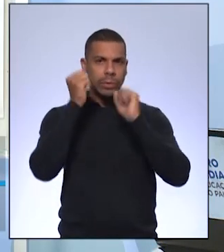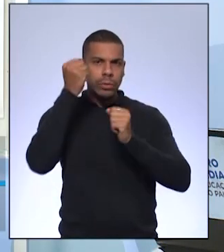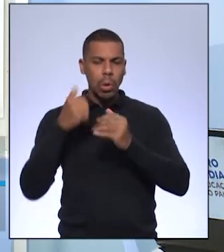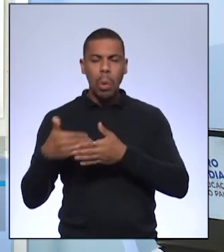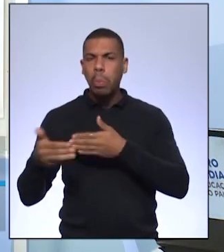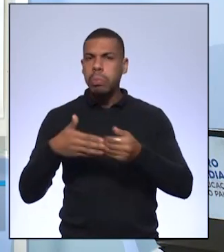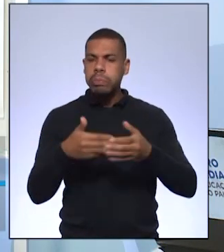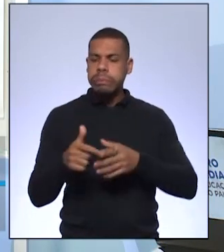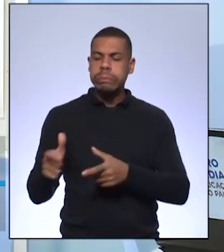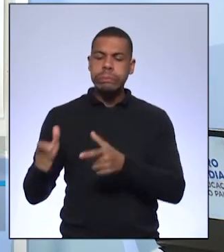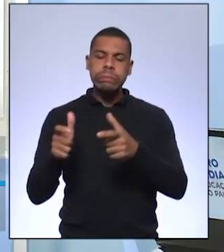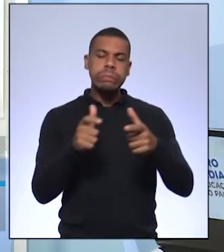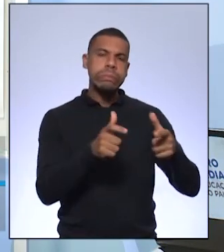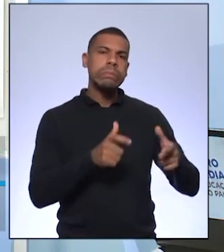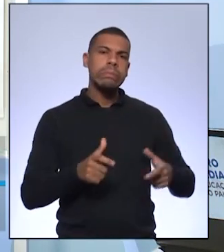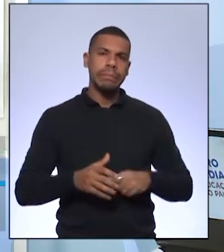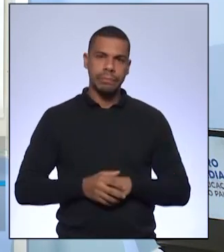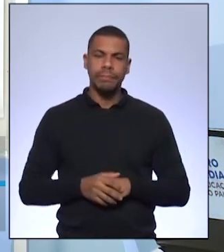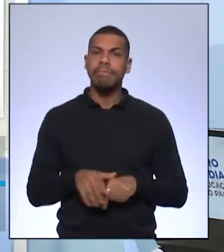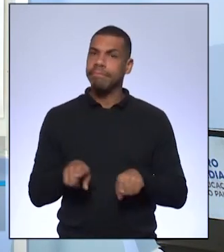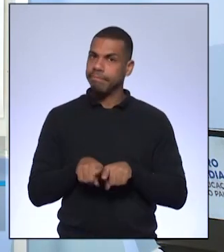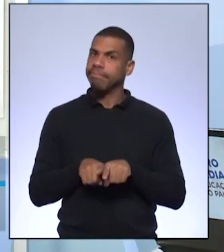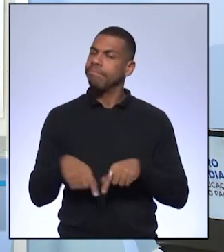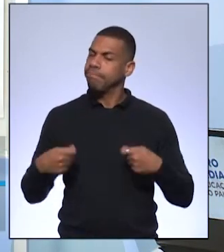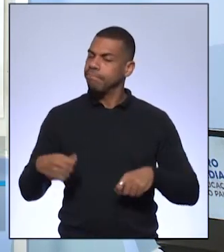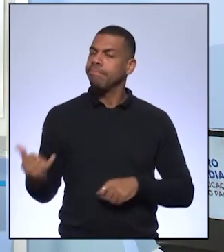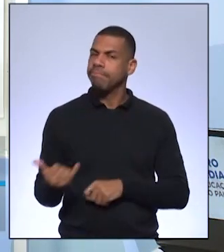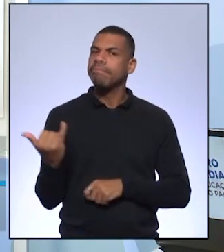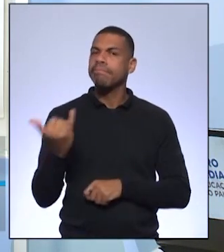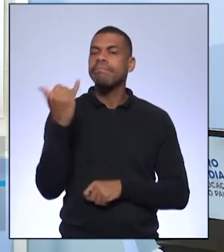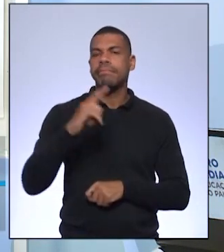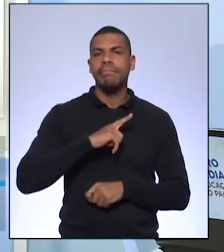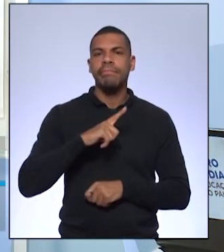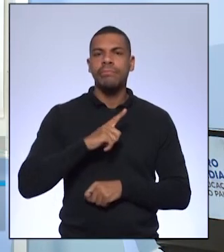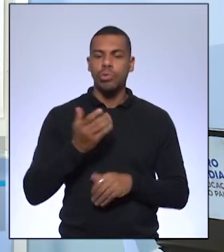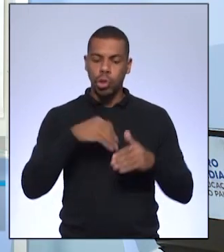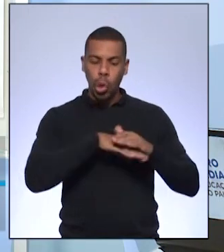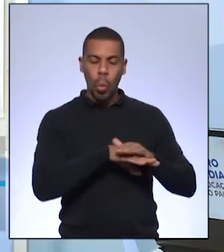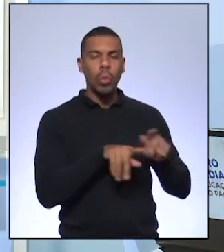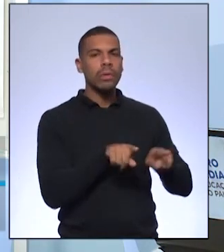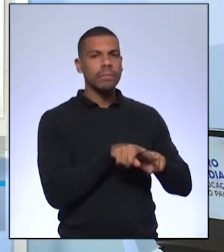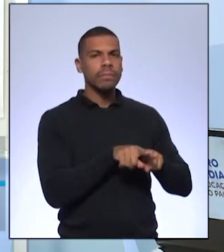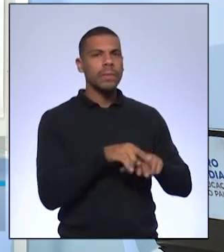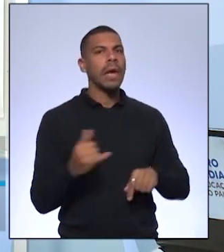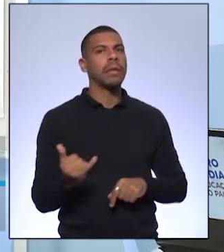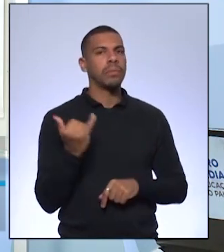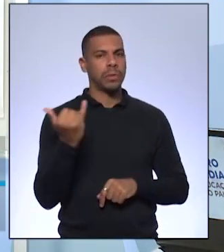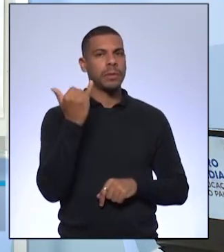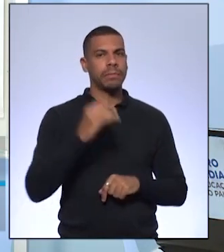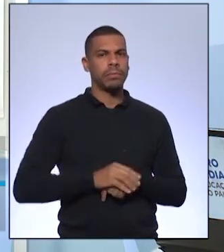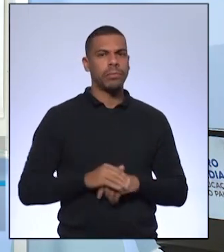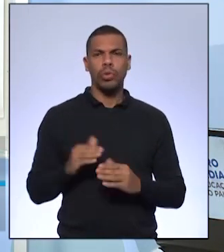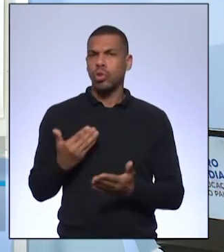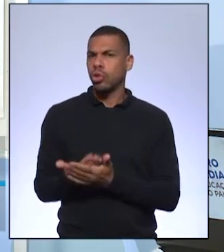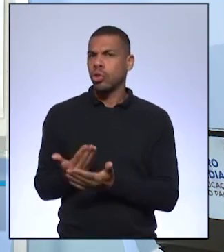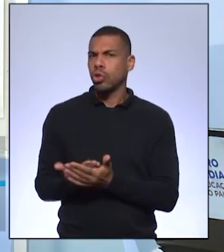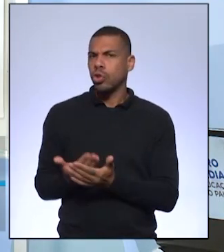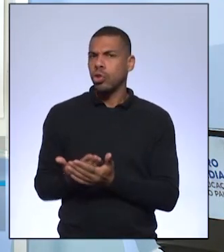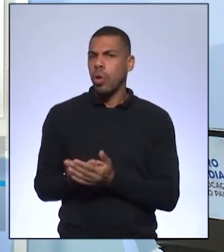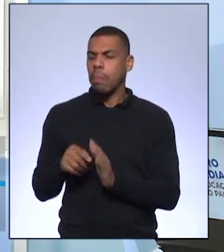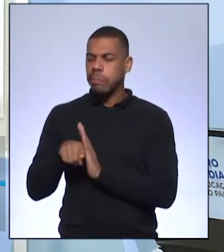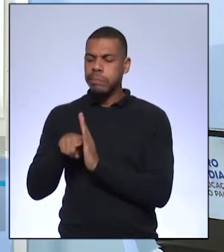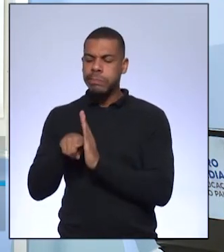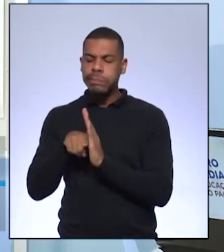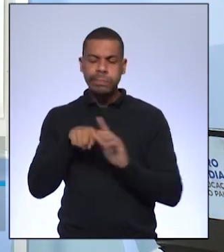ambiente que lida com produção tem que ter essas informações e são guardadas, é extremamente importante, né, para estudos, para fins estatísticos,